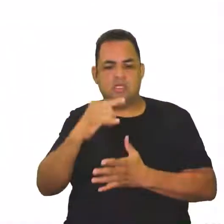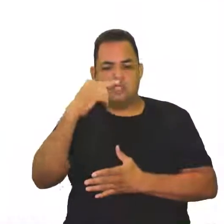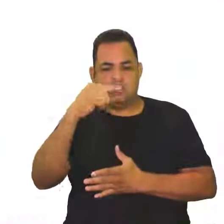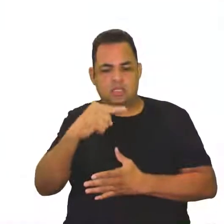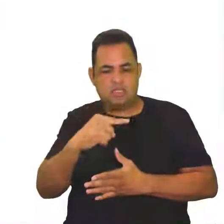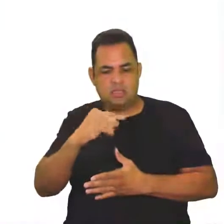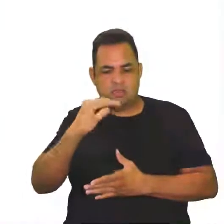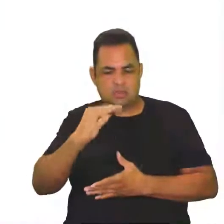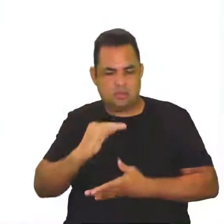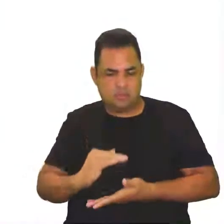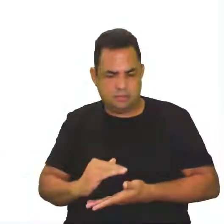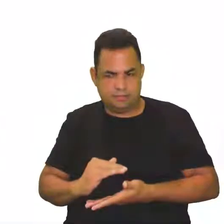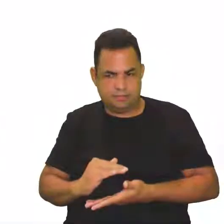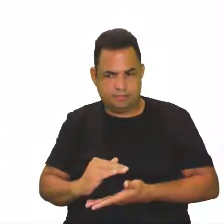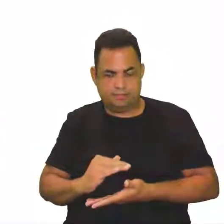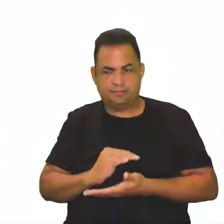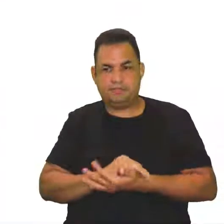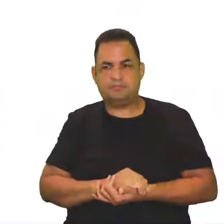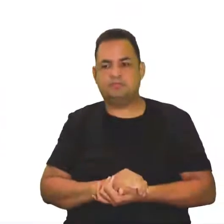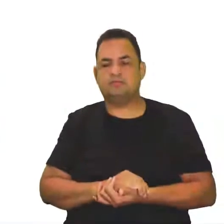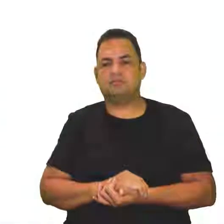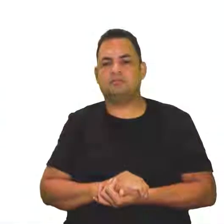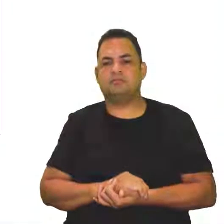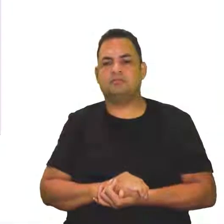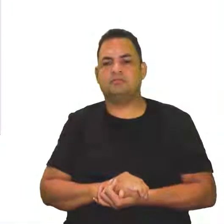negativas na inferior.